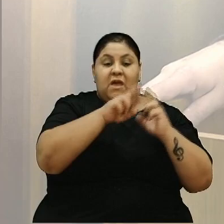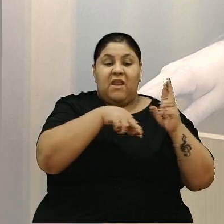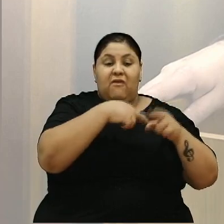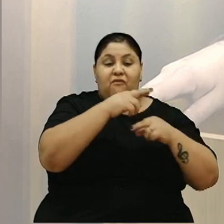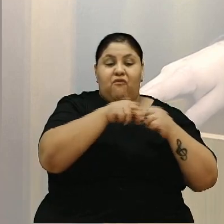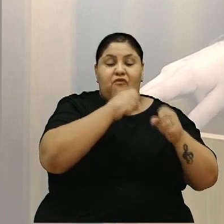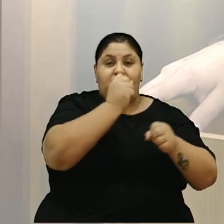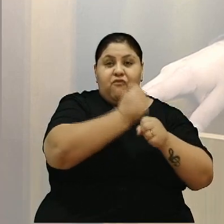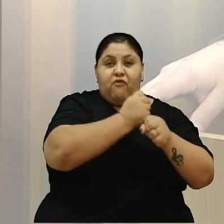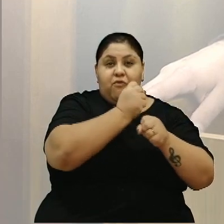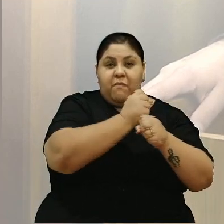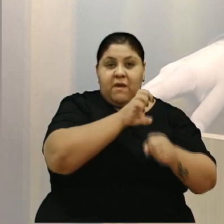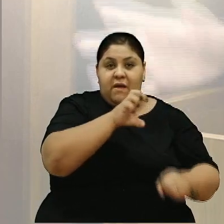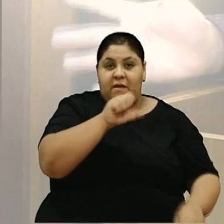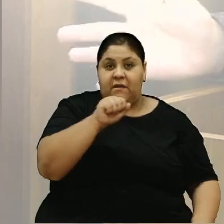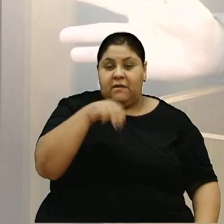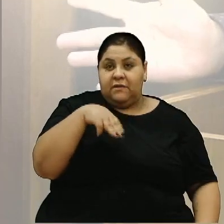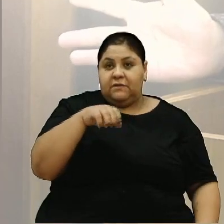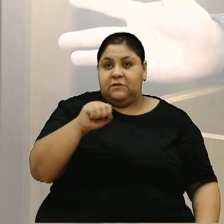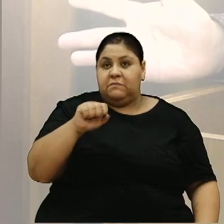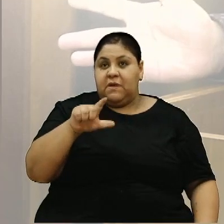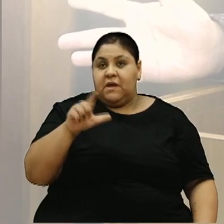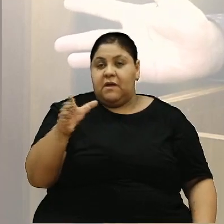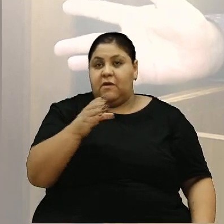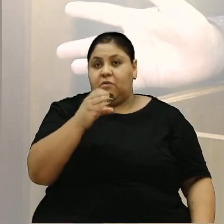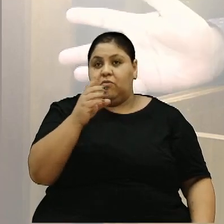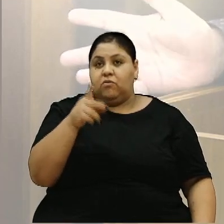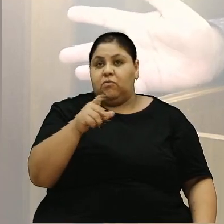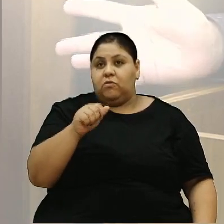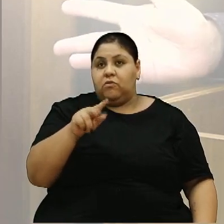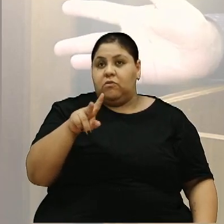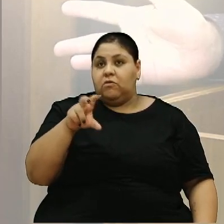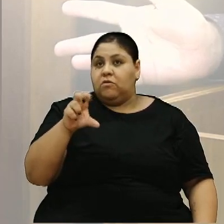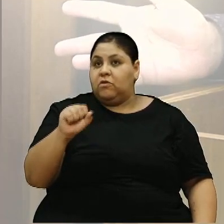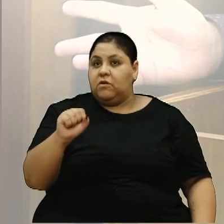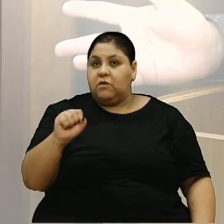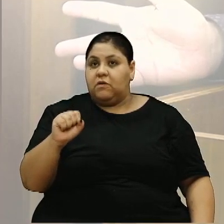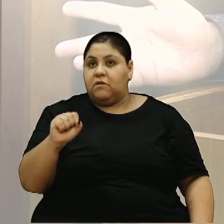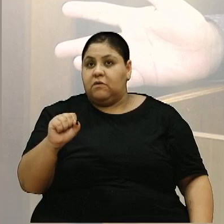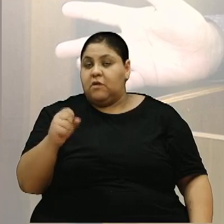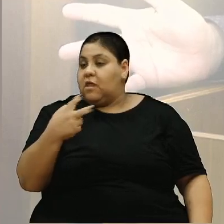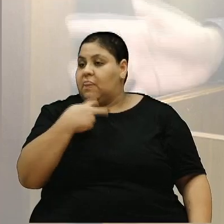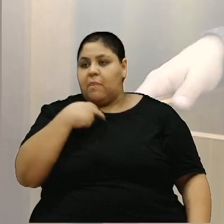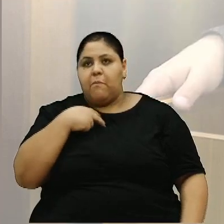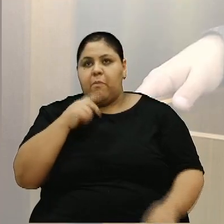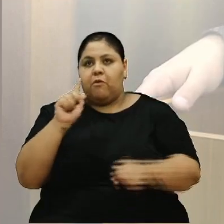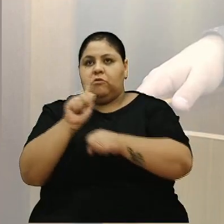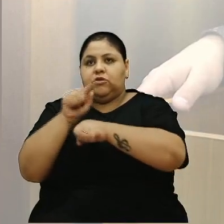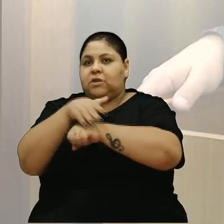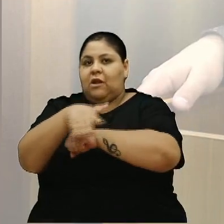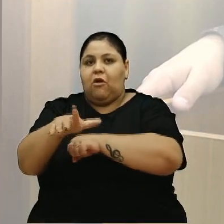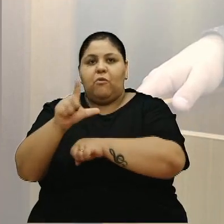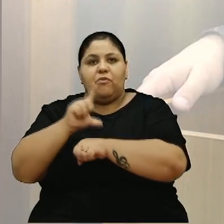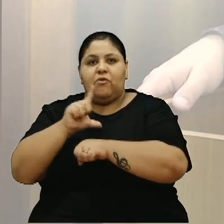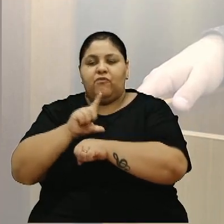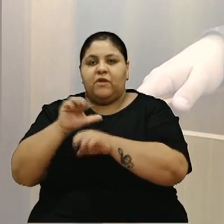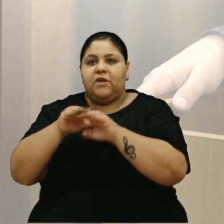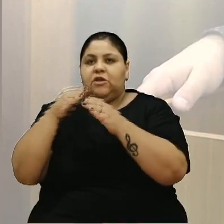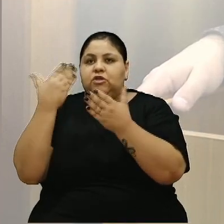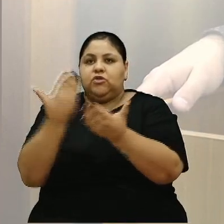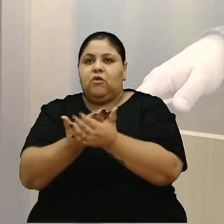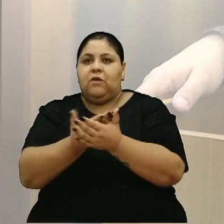naquele pavilhão. O que não pode acontecer é Galópolis deixar de ter uma escola de ensino médio. Porque foi recebida uma reforma